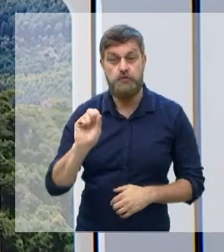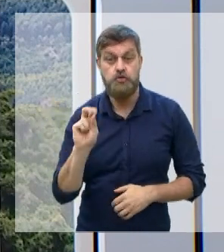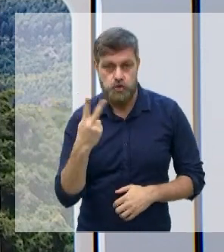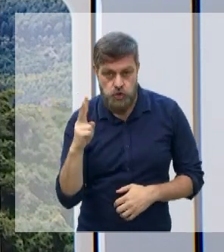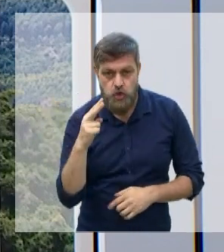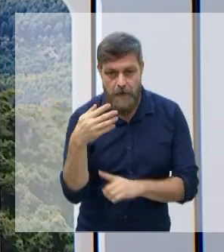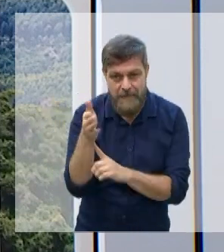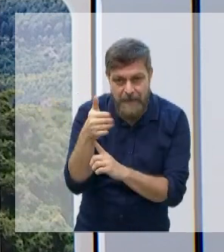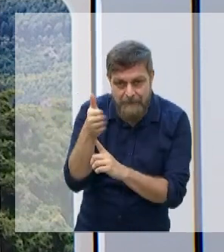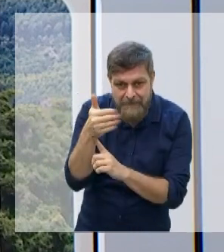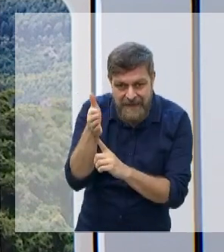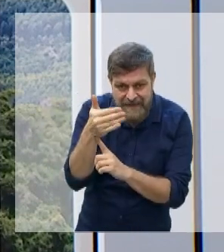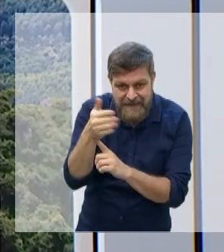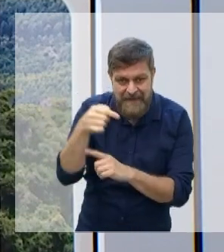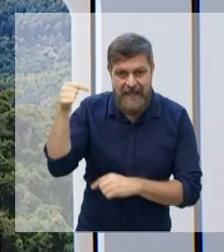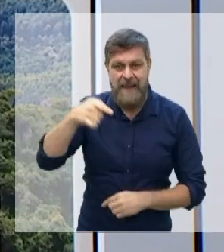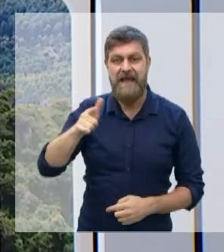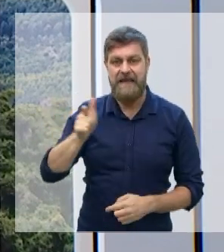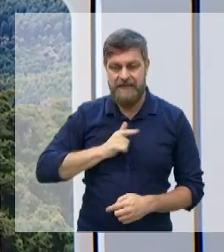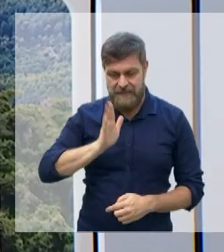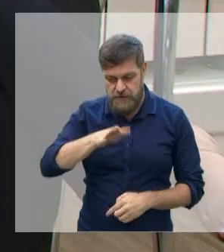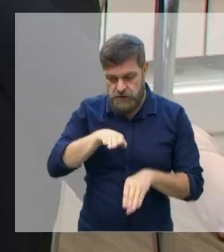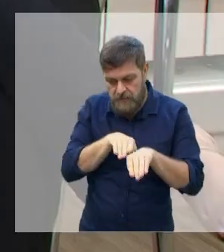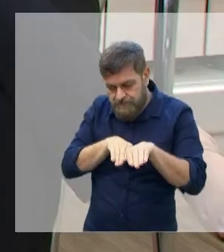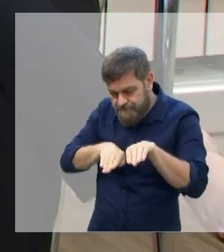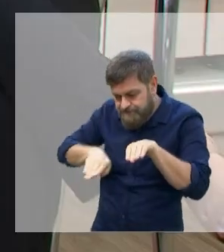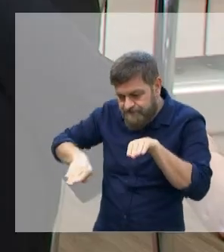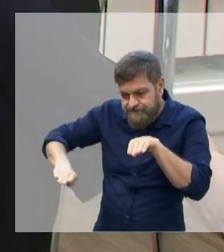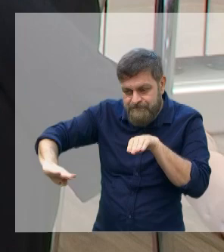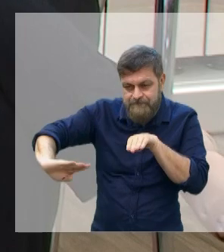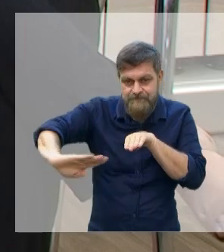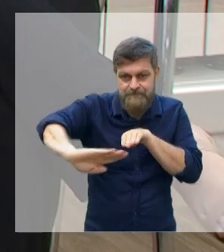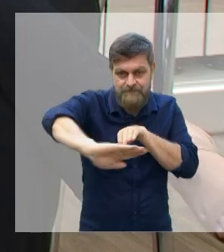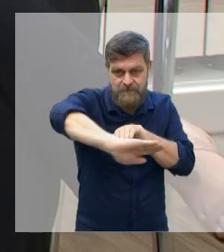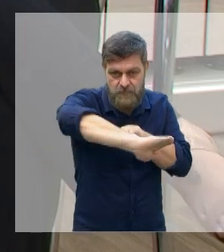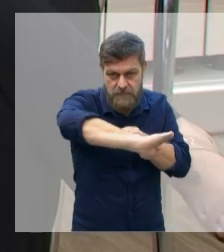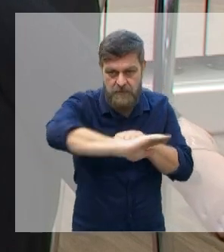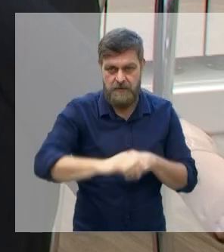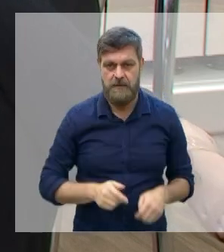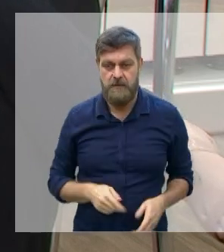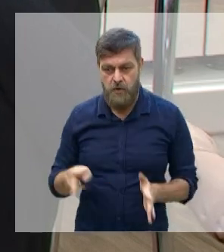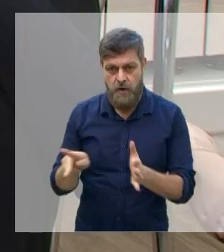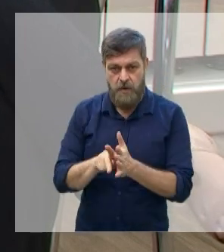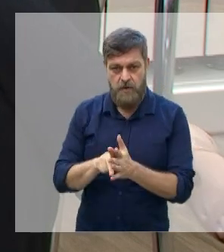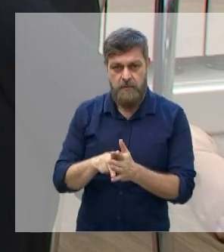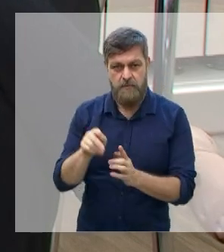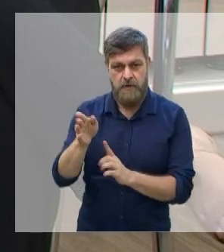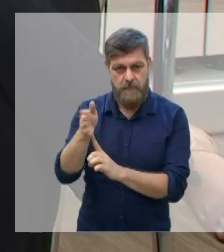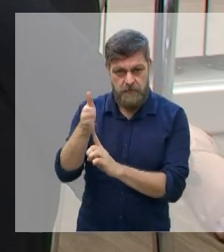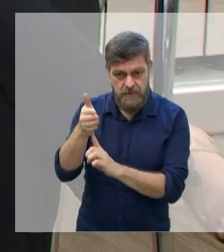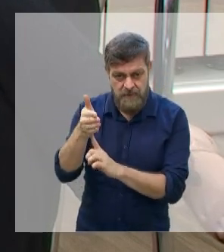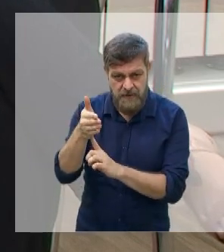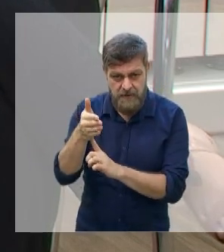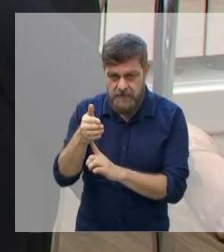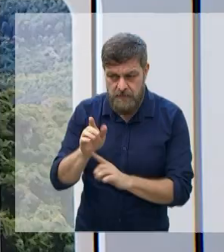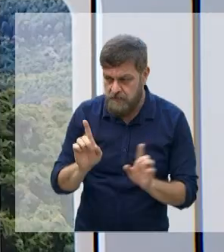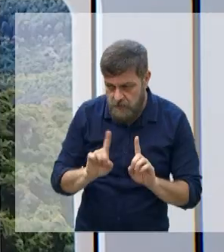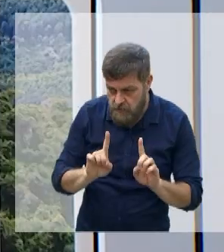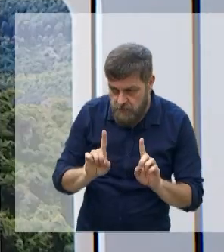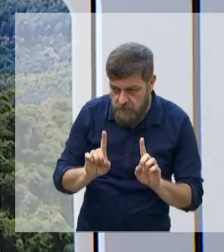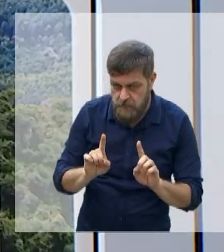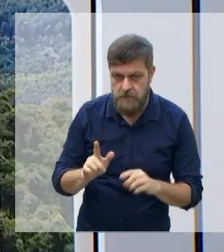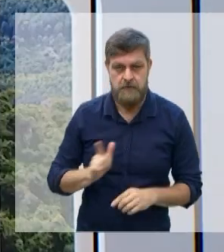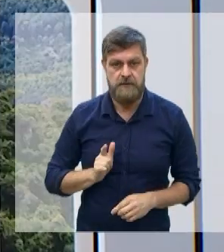ali já tem hora nem vi que ele viaduto do retorno do próprio shopping ali serão não é não não